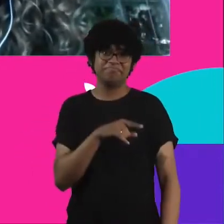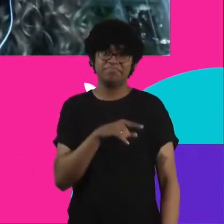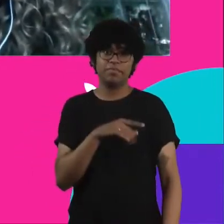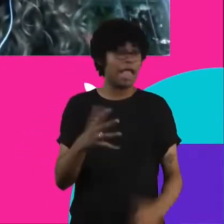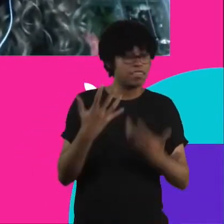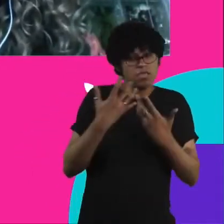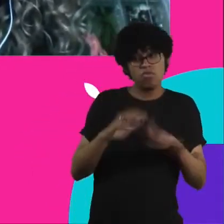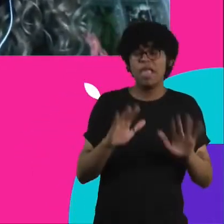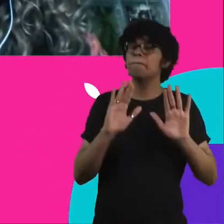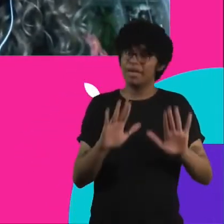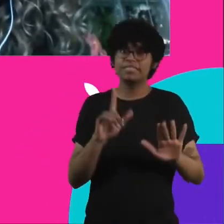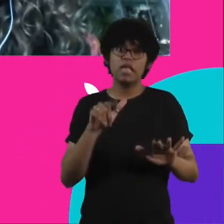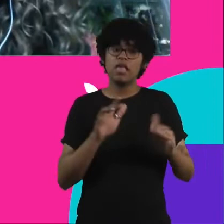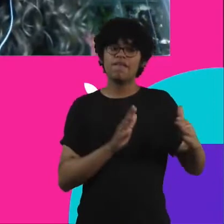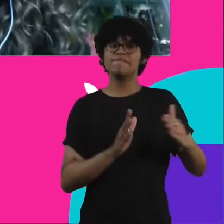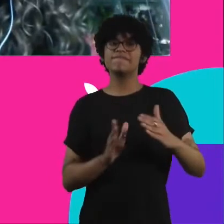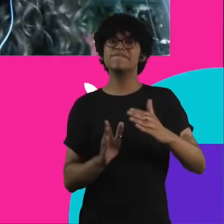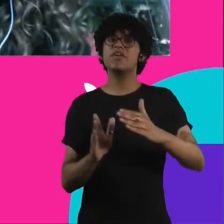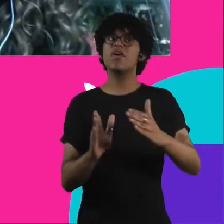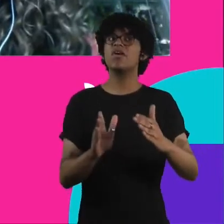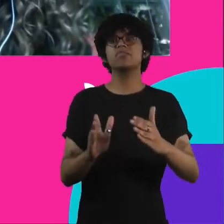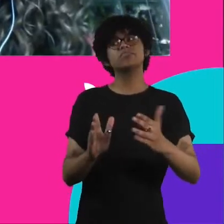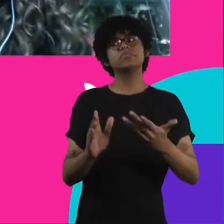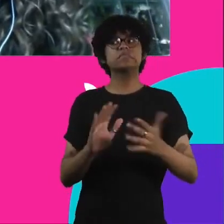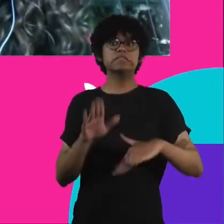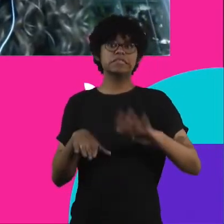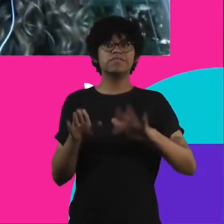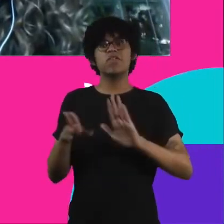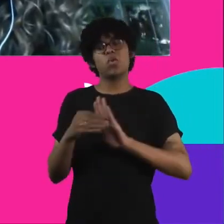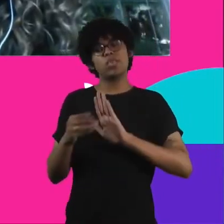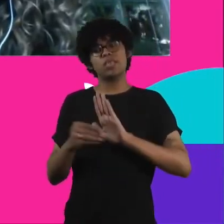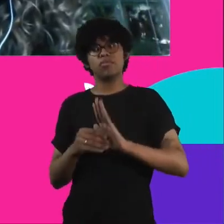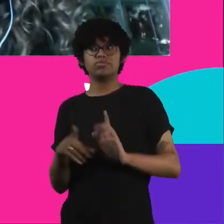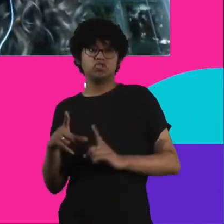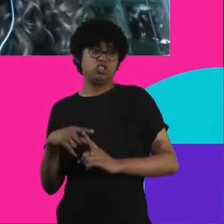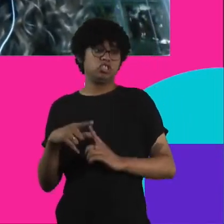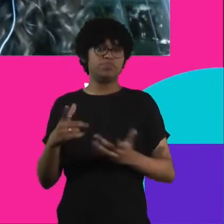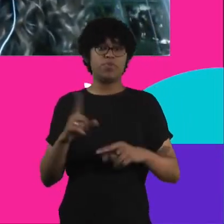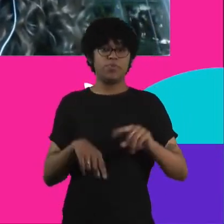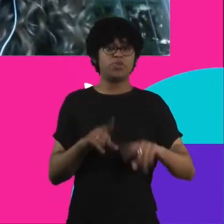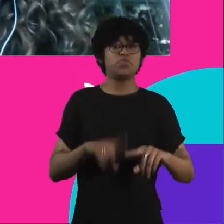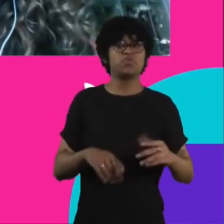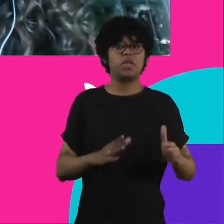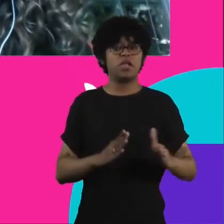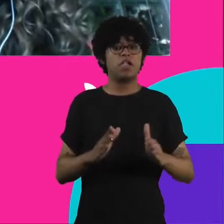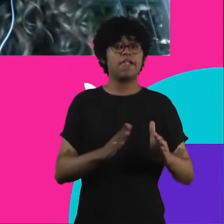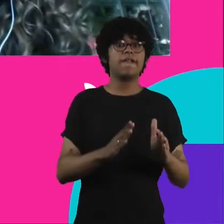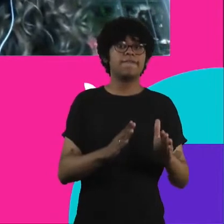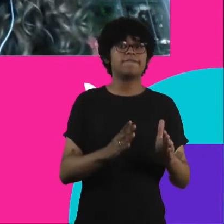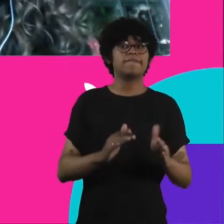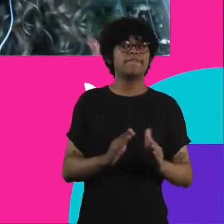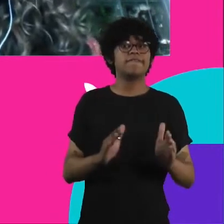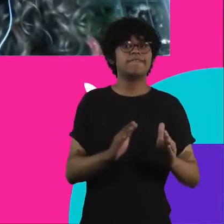isso, mas eles vão direcionar certos conteúdos, formas, produtos, em razão